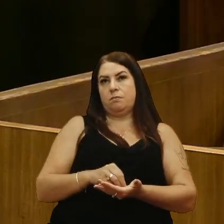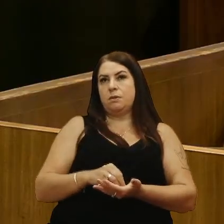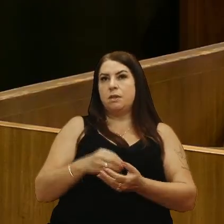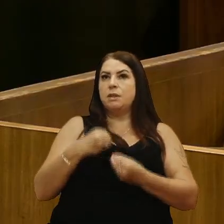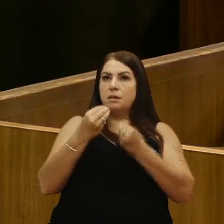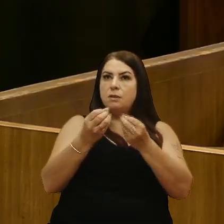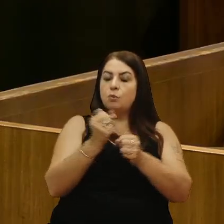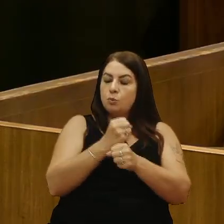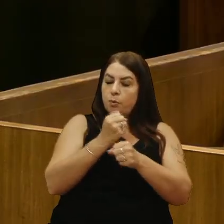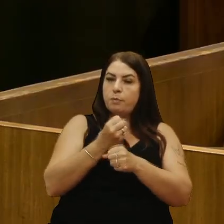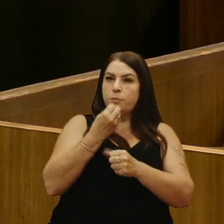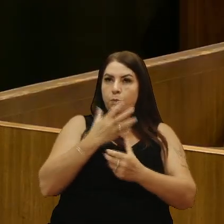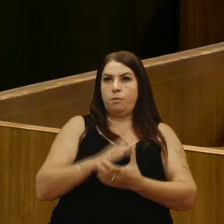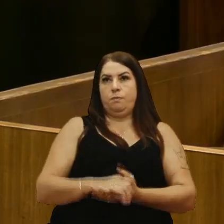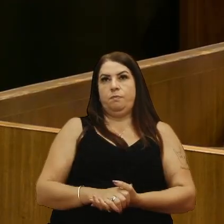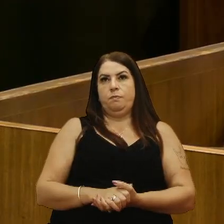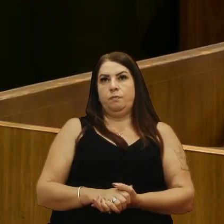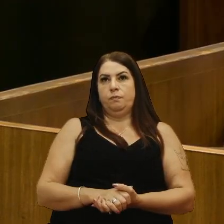obras boas.